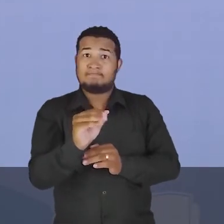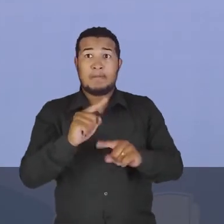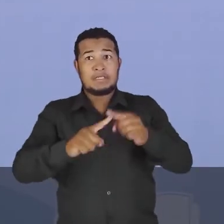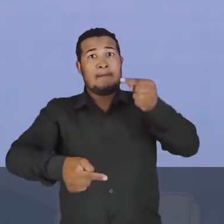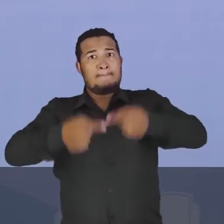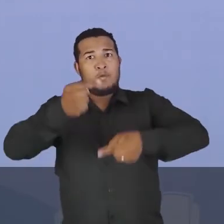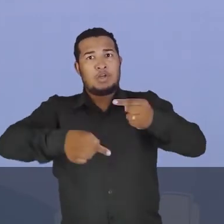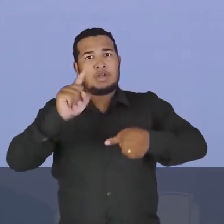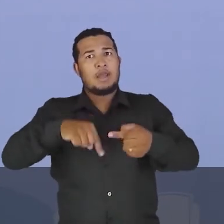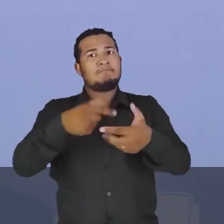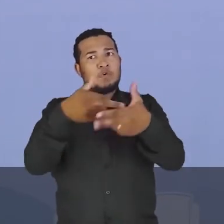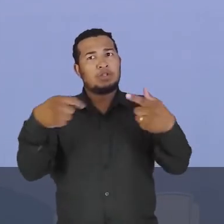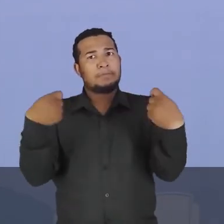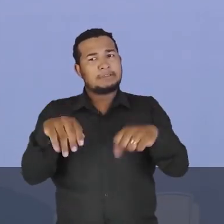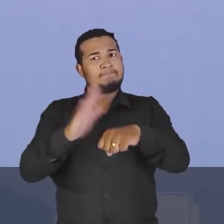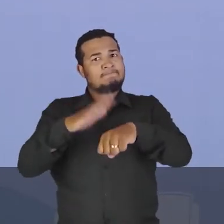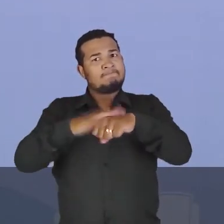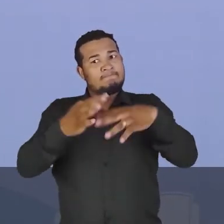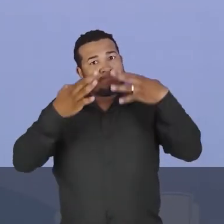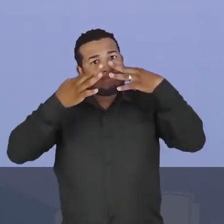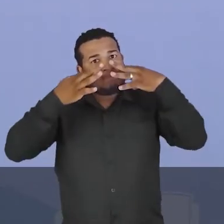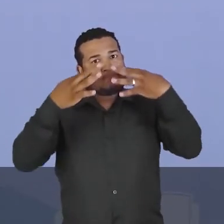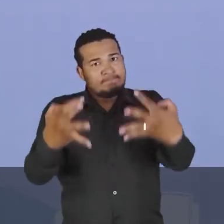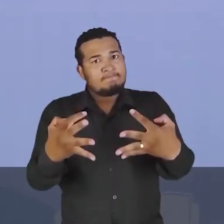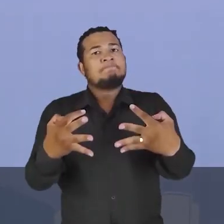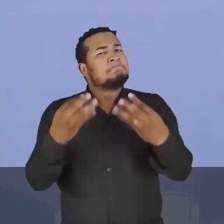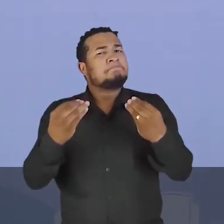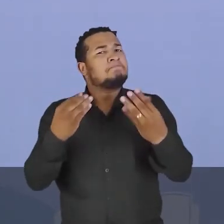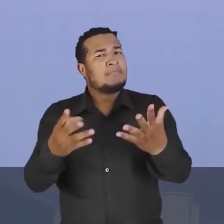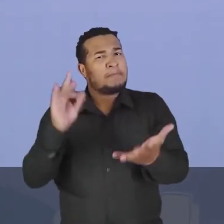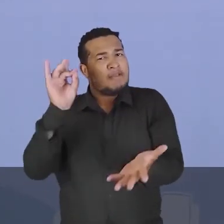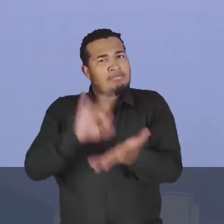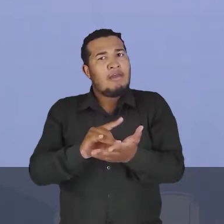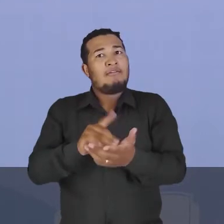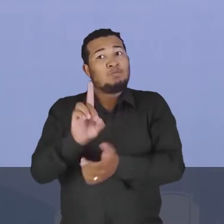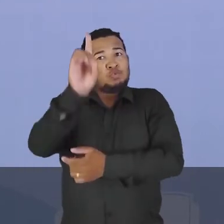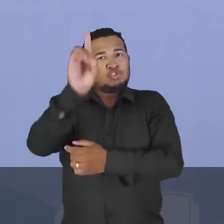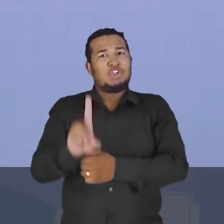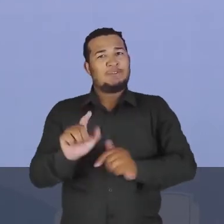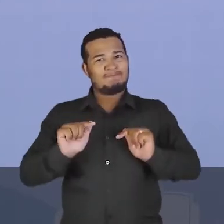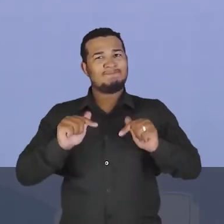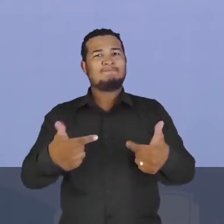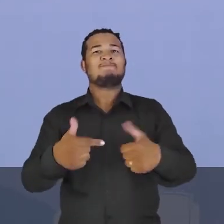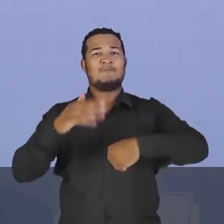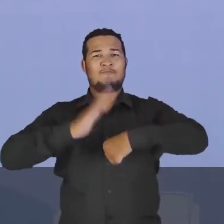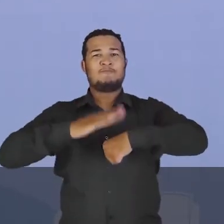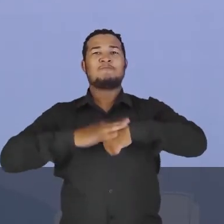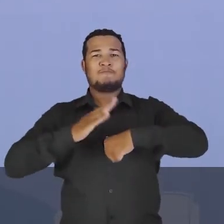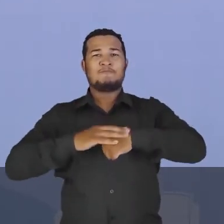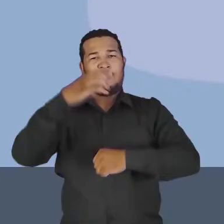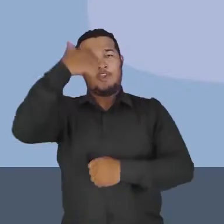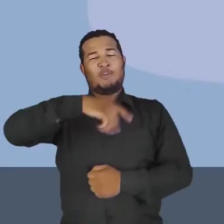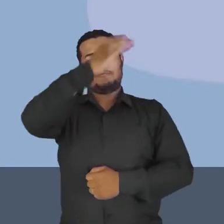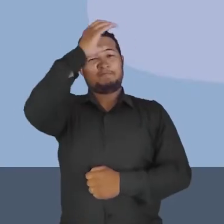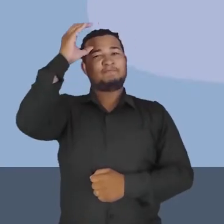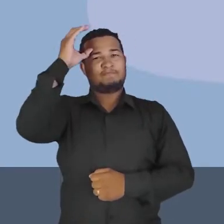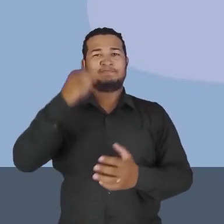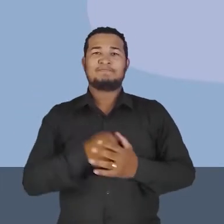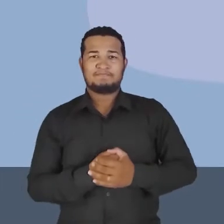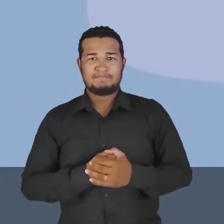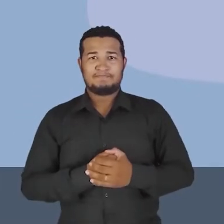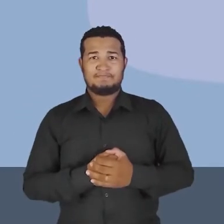uma coisa que nós devemos ter atenção para que nós possamos exercer direito o nosso papel enquanto cidadão. Observe